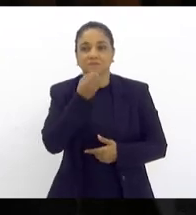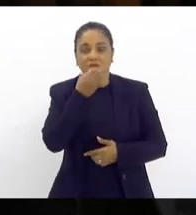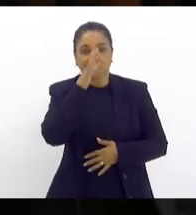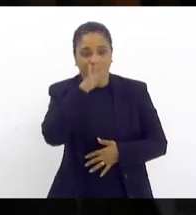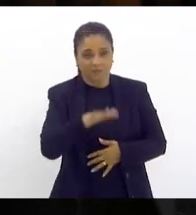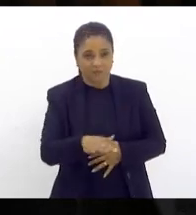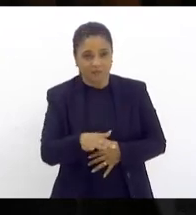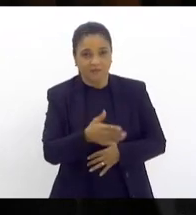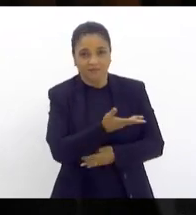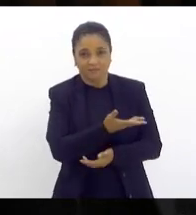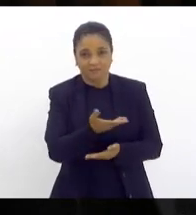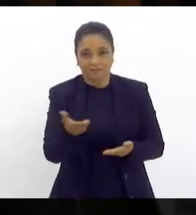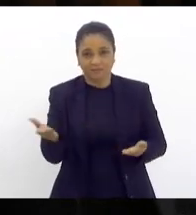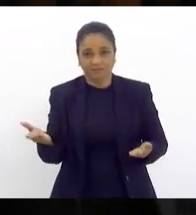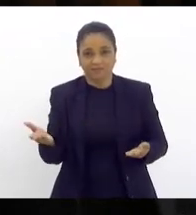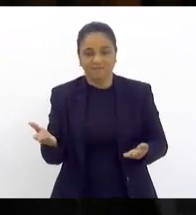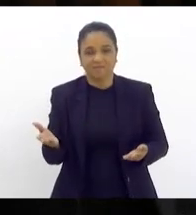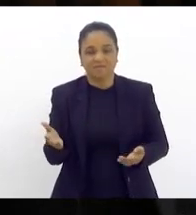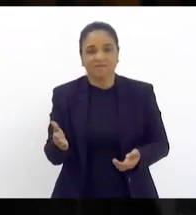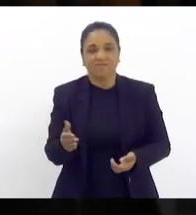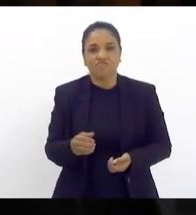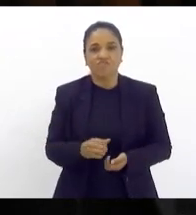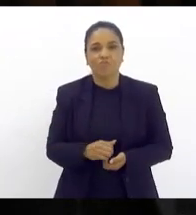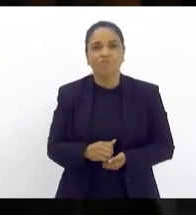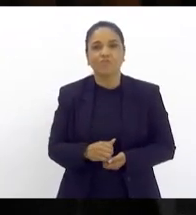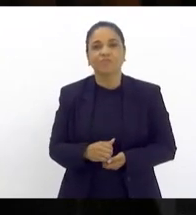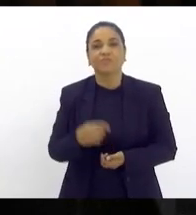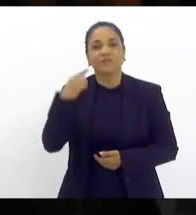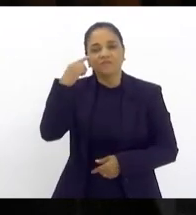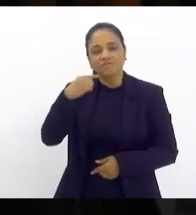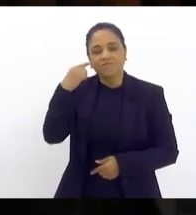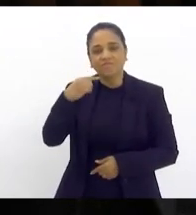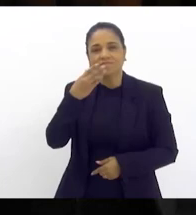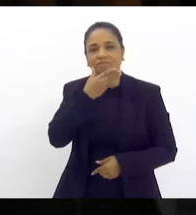senhoras e senhores Deputados